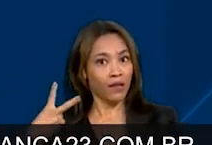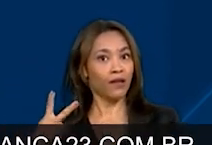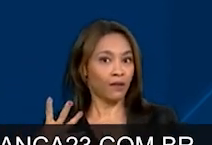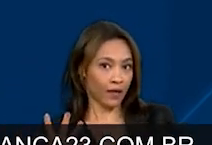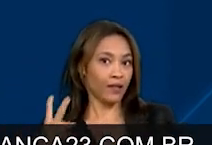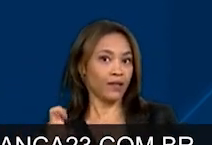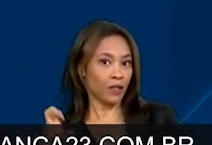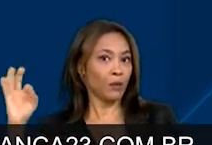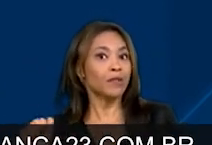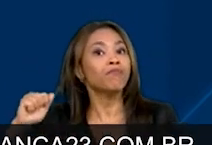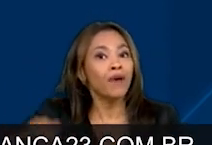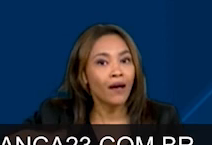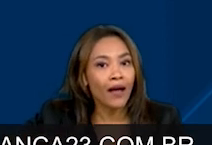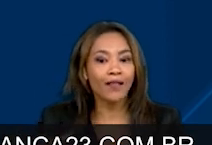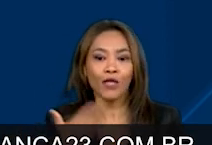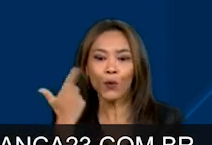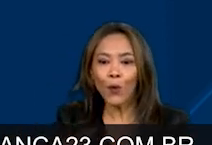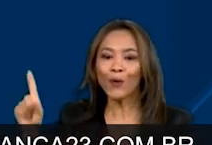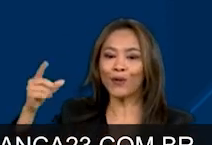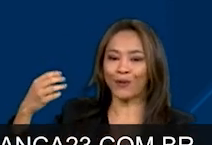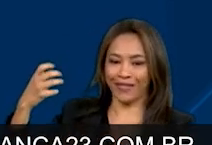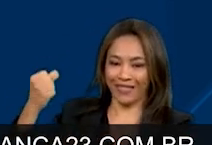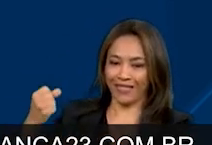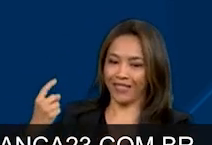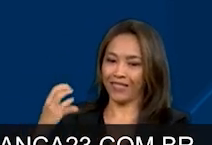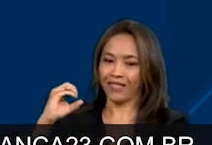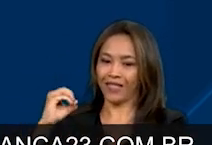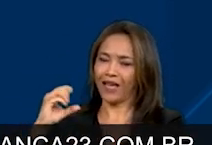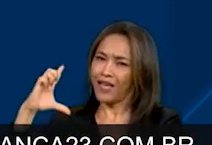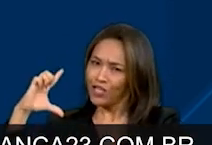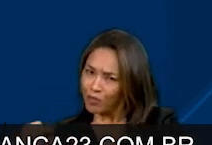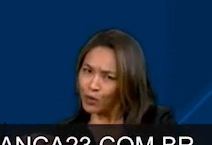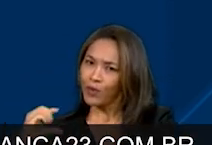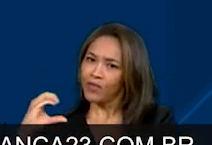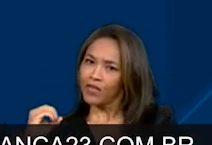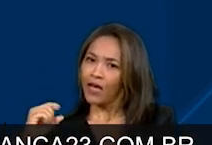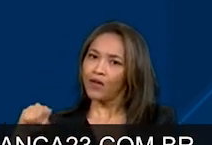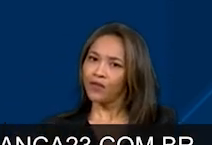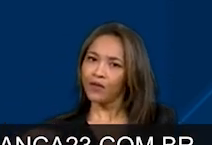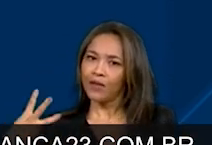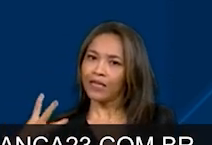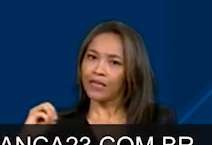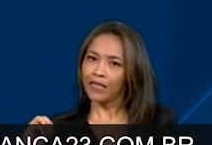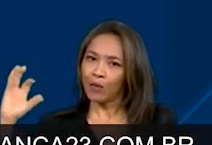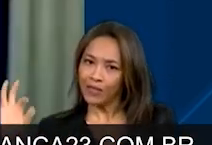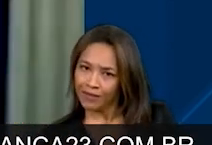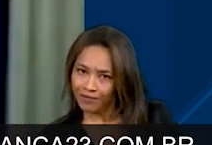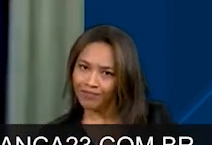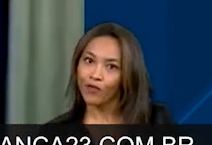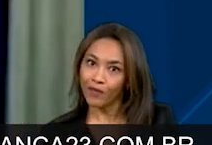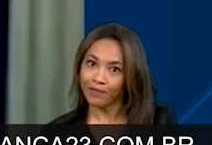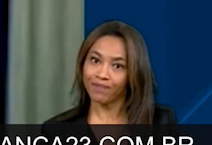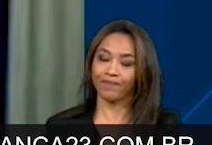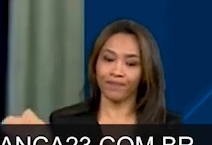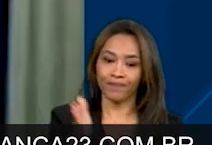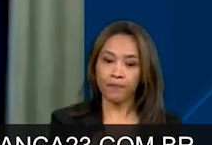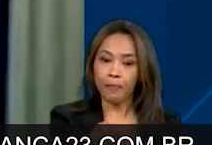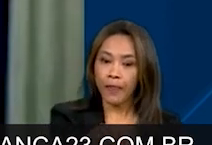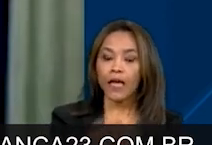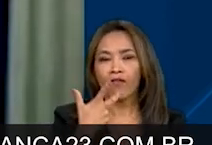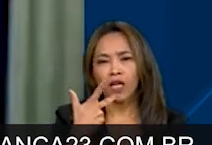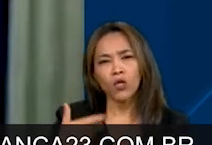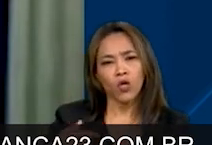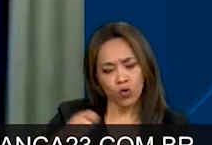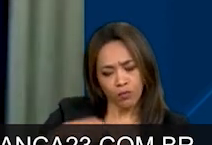0,45% mais barato, e o leite longa-vida, com diminuição de 0,30% no valor. Olhando também aí para os